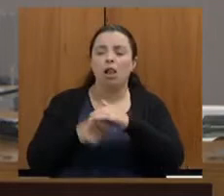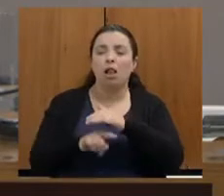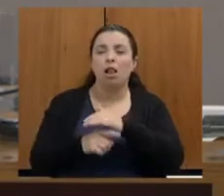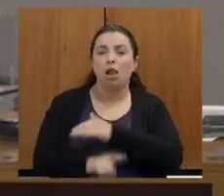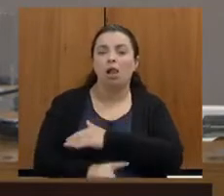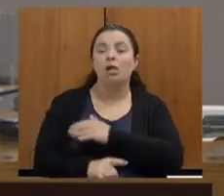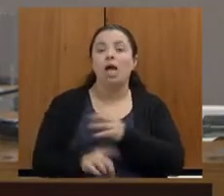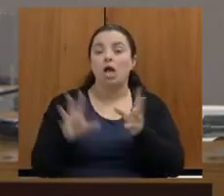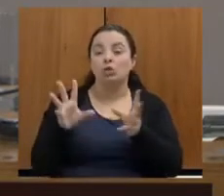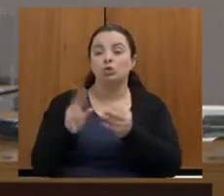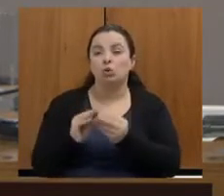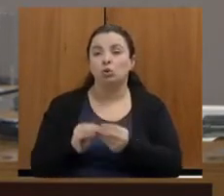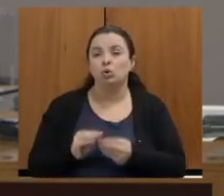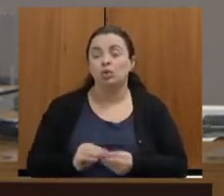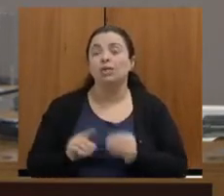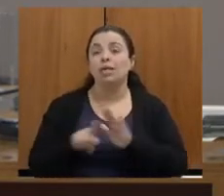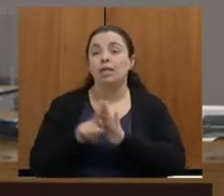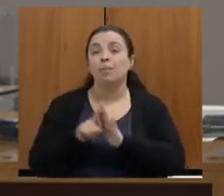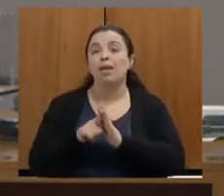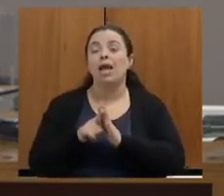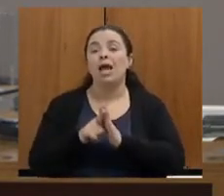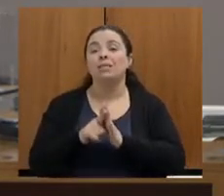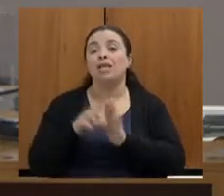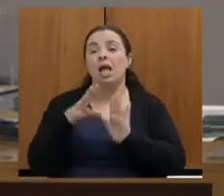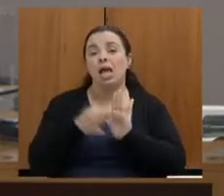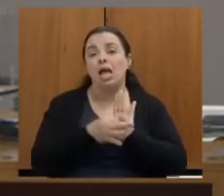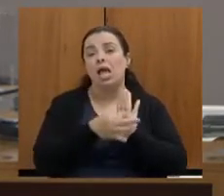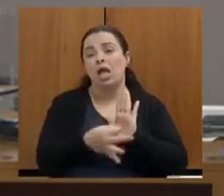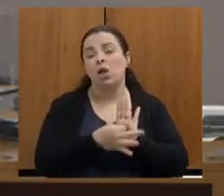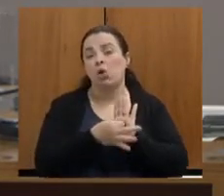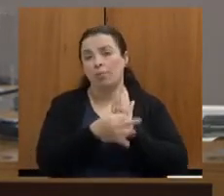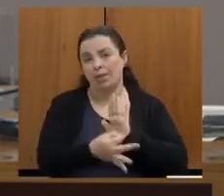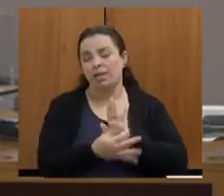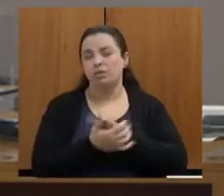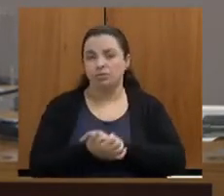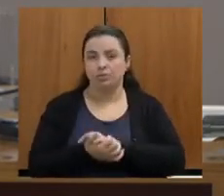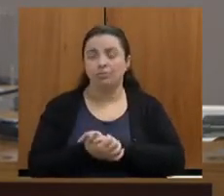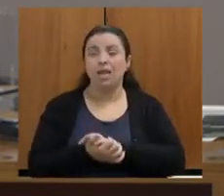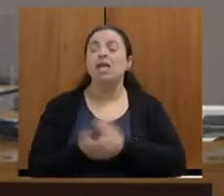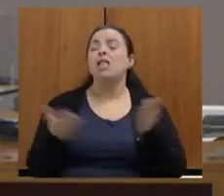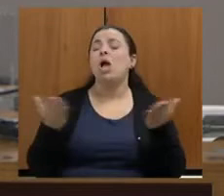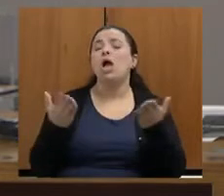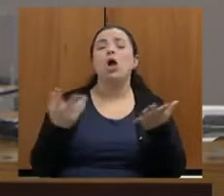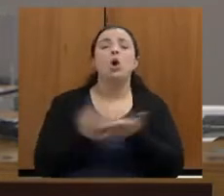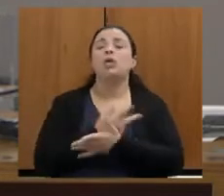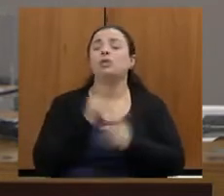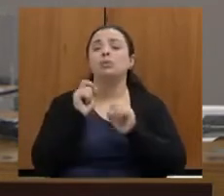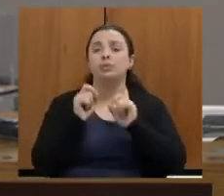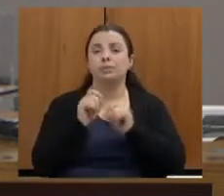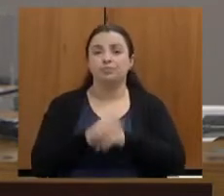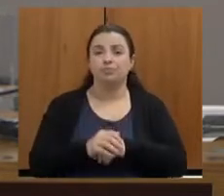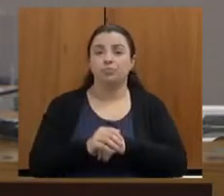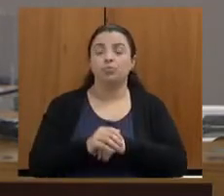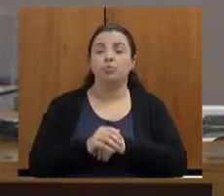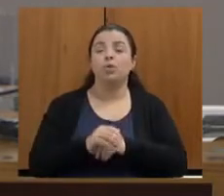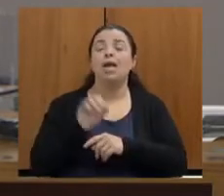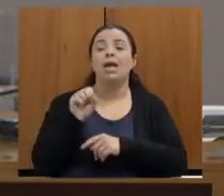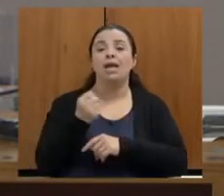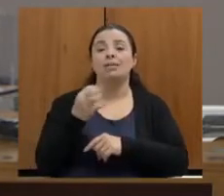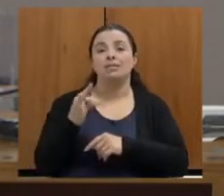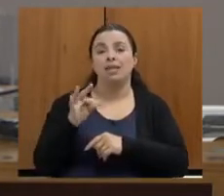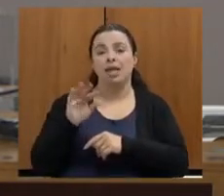fariam agora é o tribunal do Supremo Tribunal Federal através do Conselho Nacional de Justiça